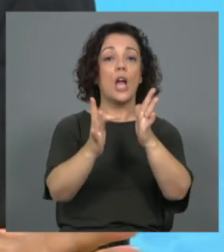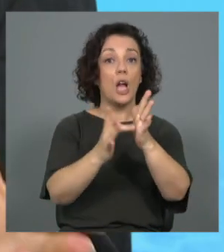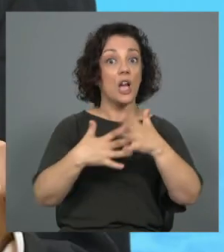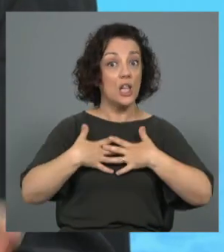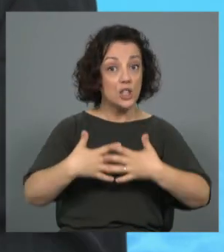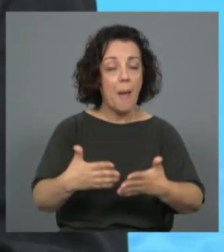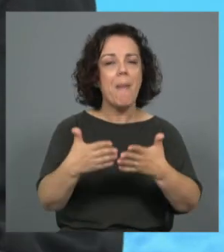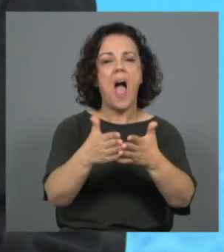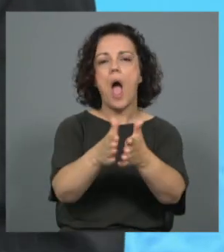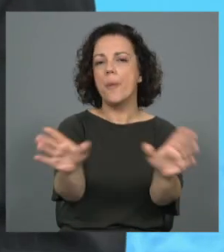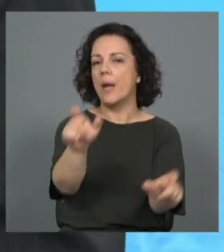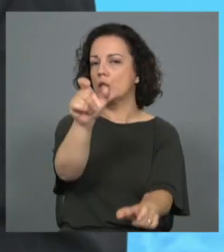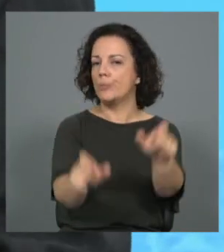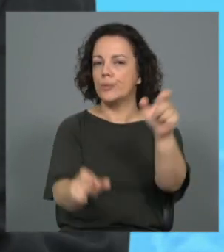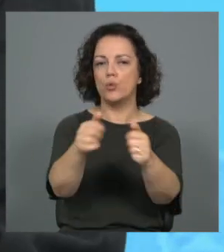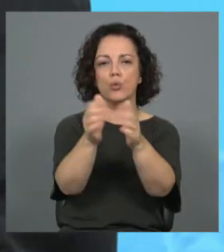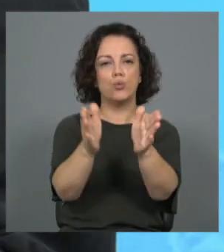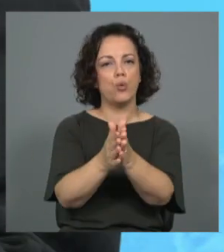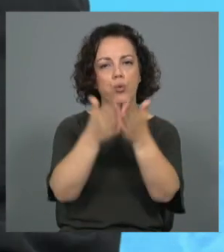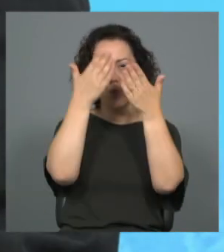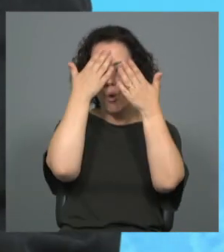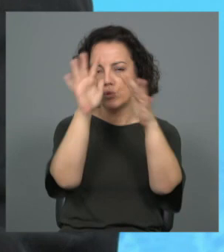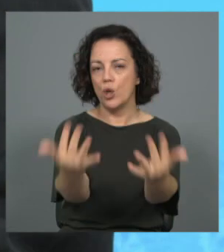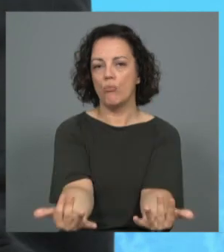pessoas e todas podem aderir,